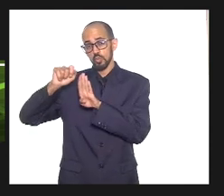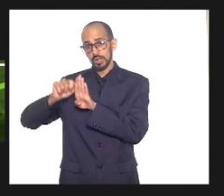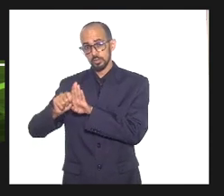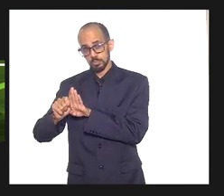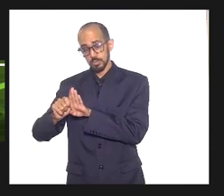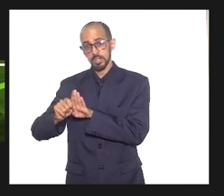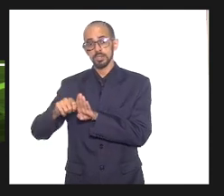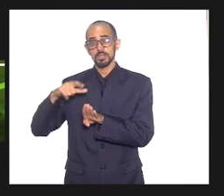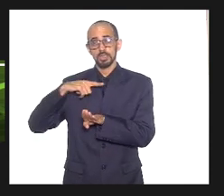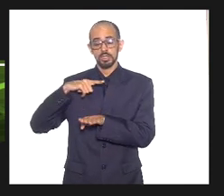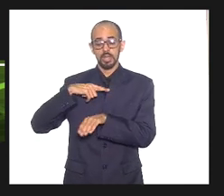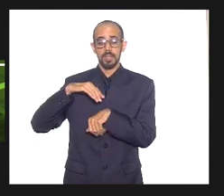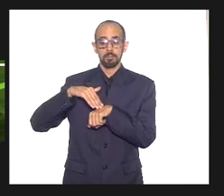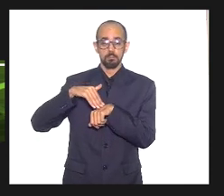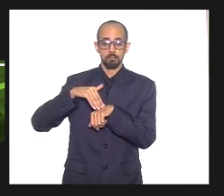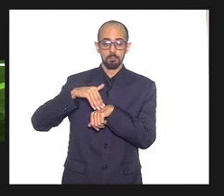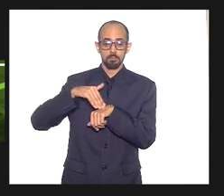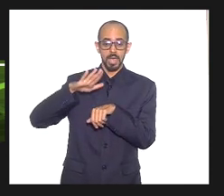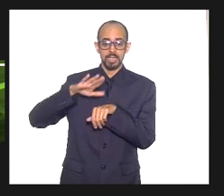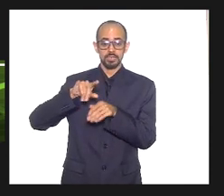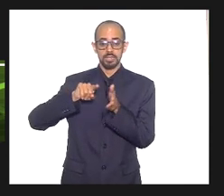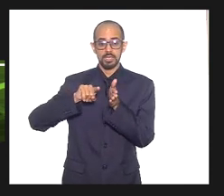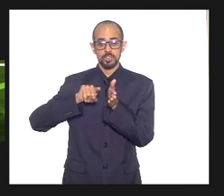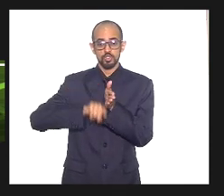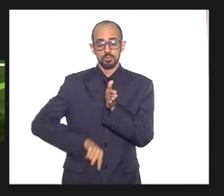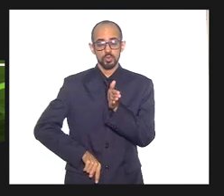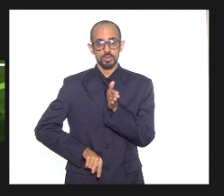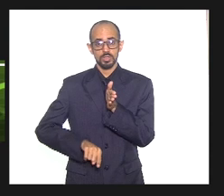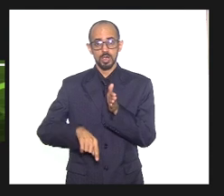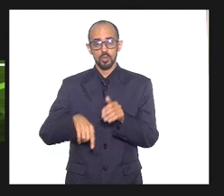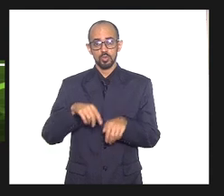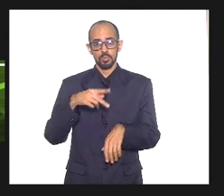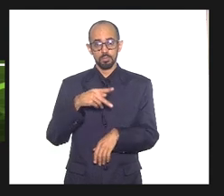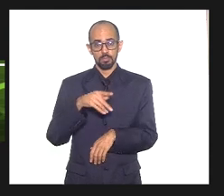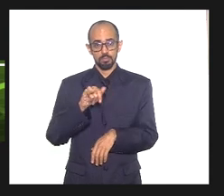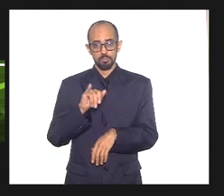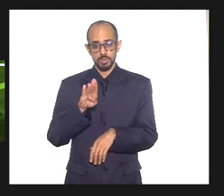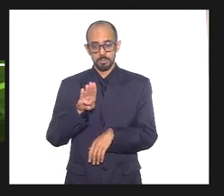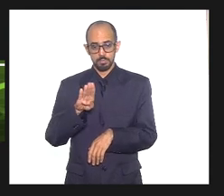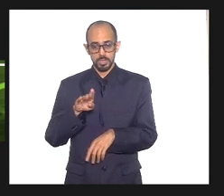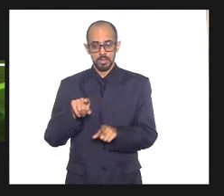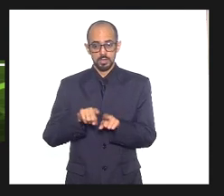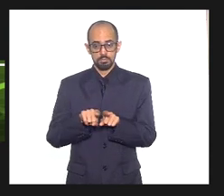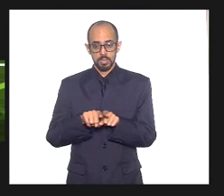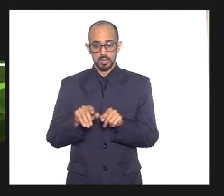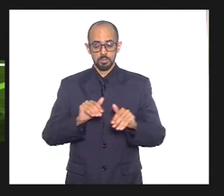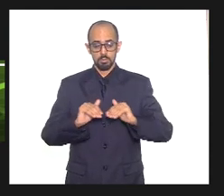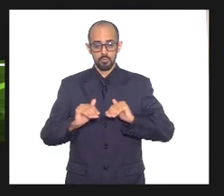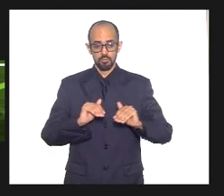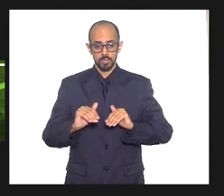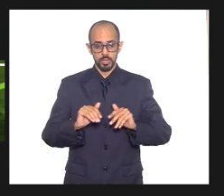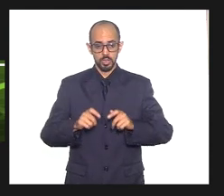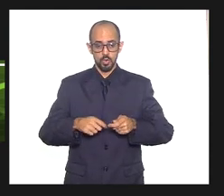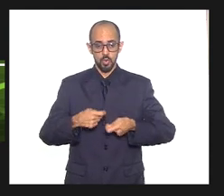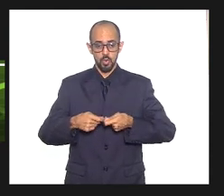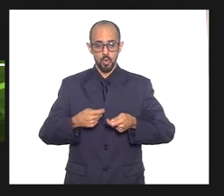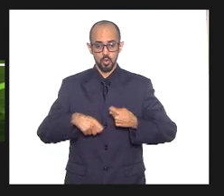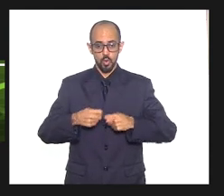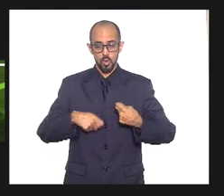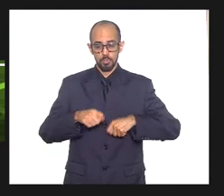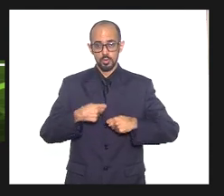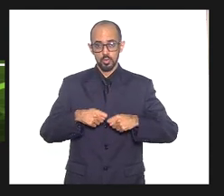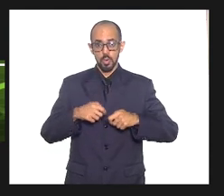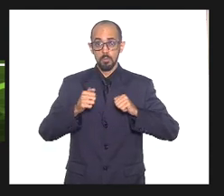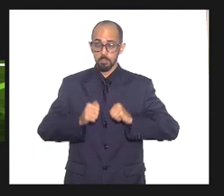concentração maior de queda do PIB e do movimento econômico, por isso nós podemos ter uma queda